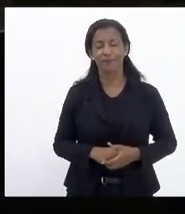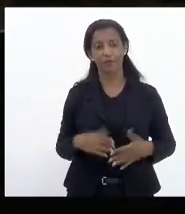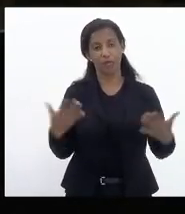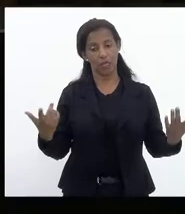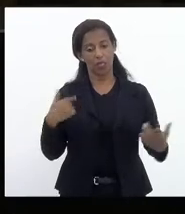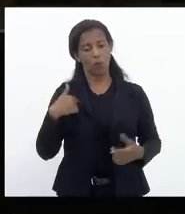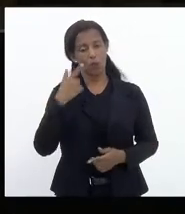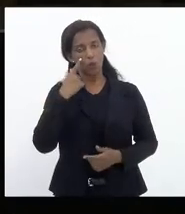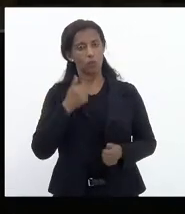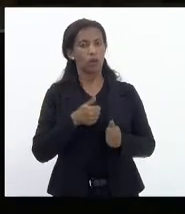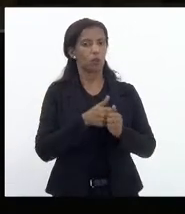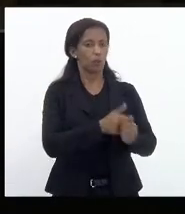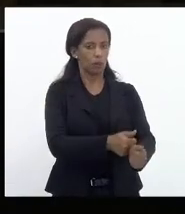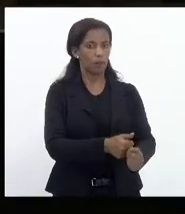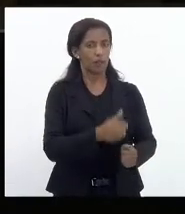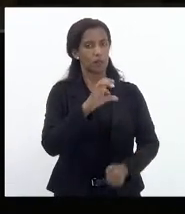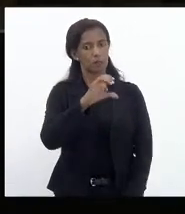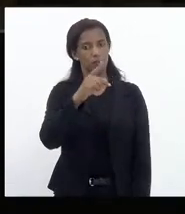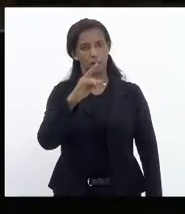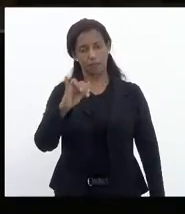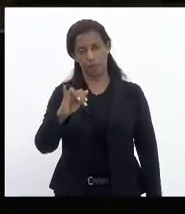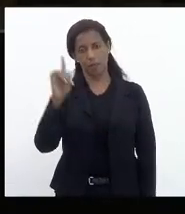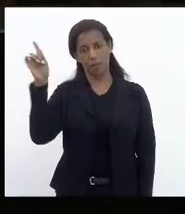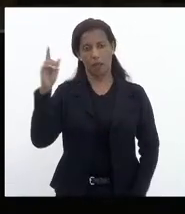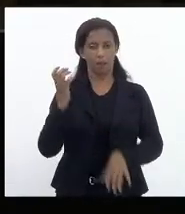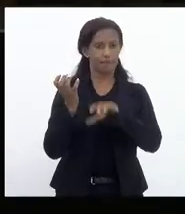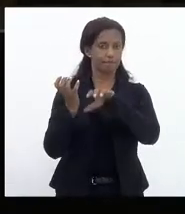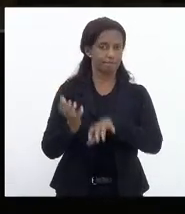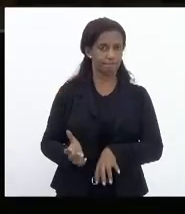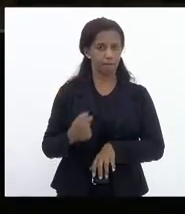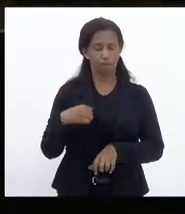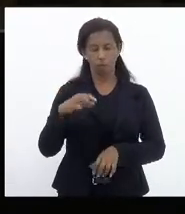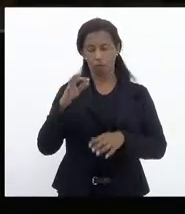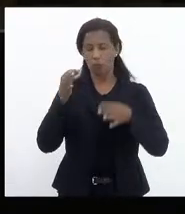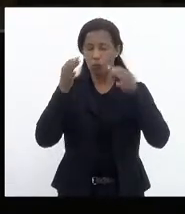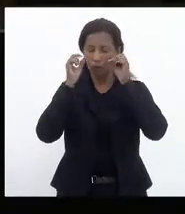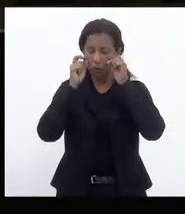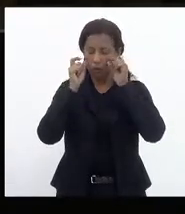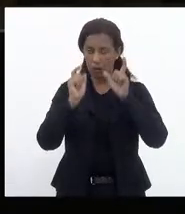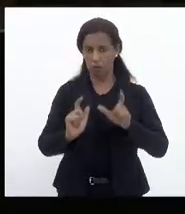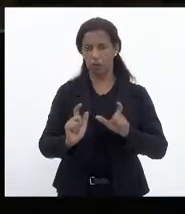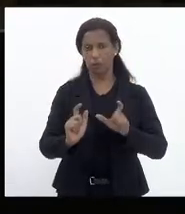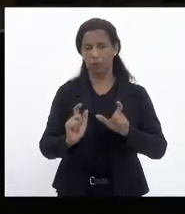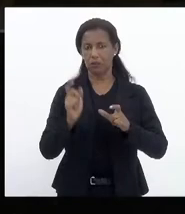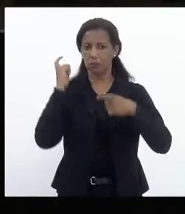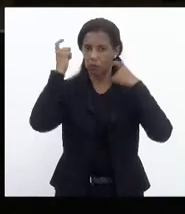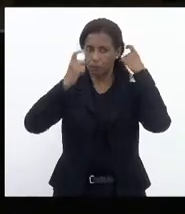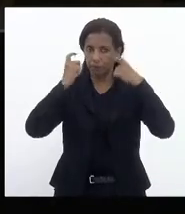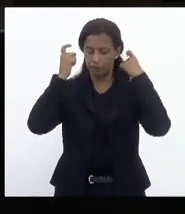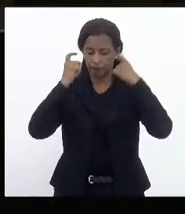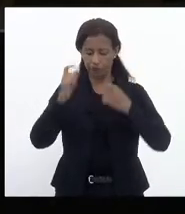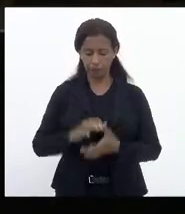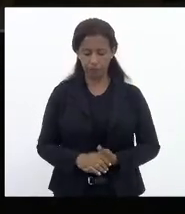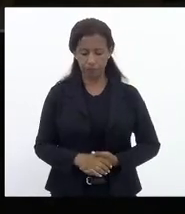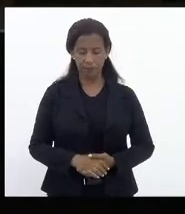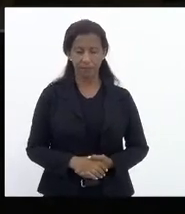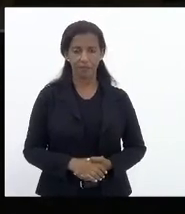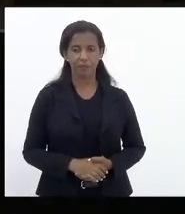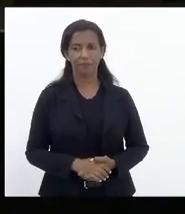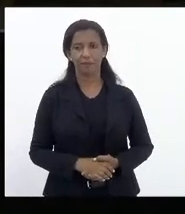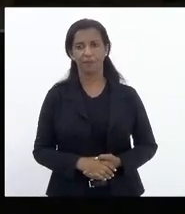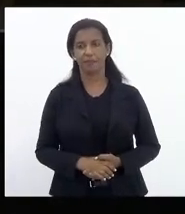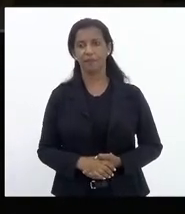acompanhando essa questão dessa CPI lá em Brasília muito atenta é muito preocupada em relação a essa questão dizer o